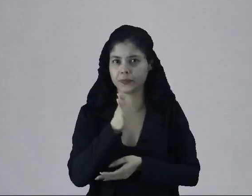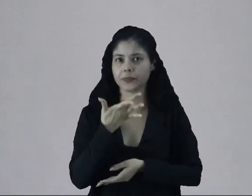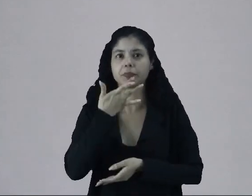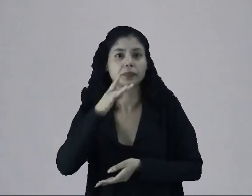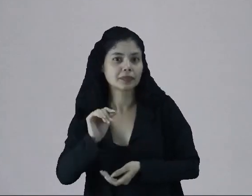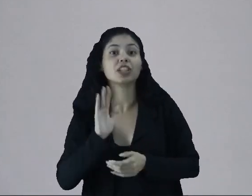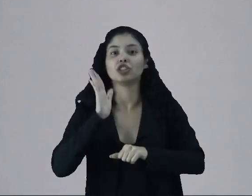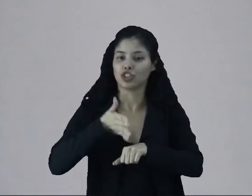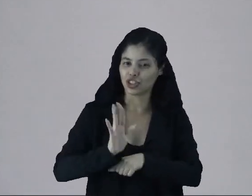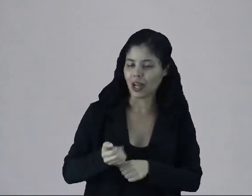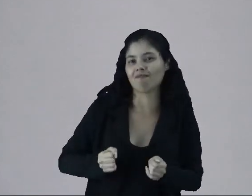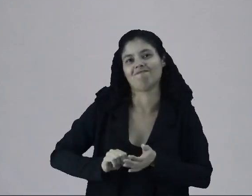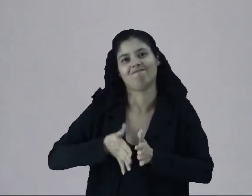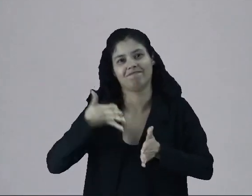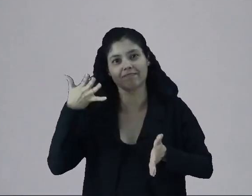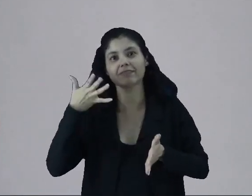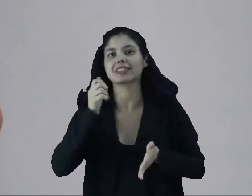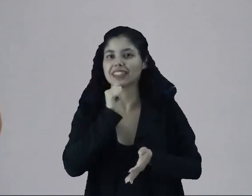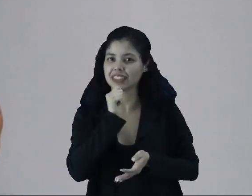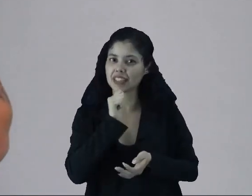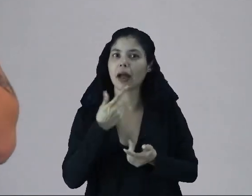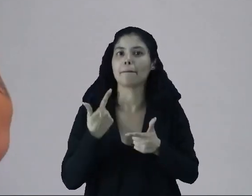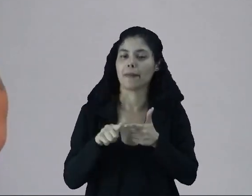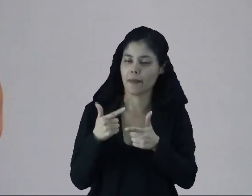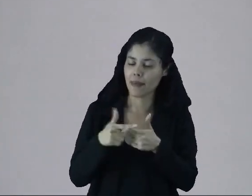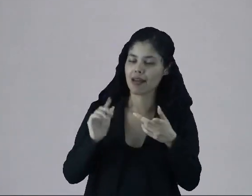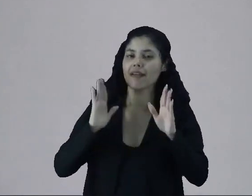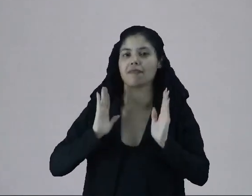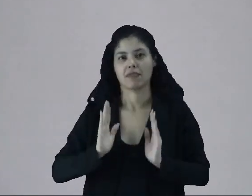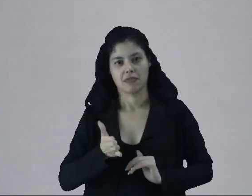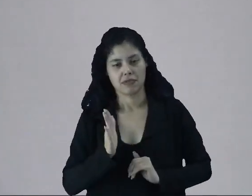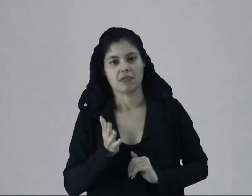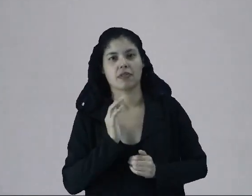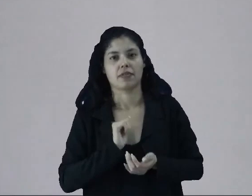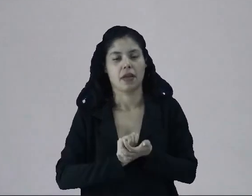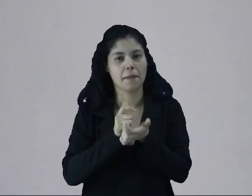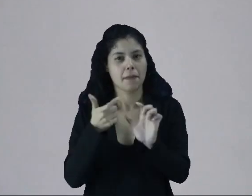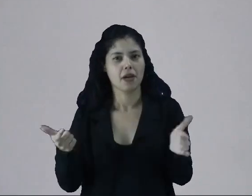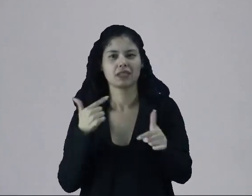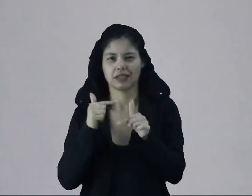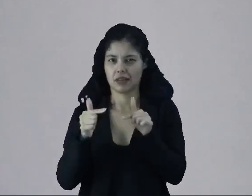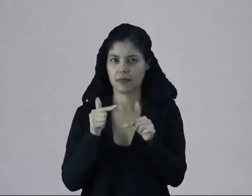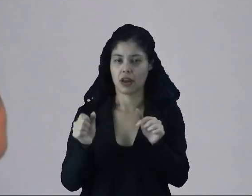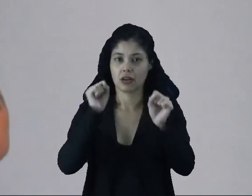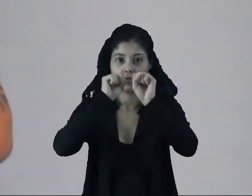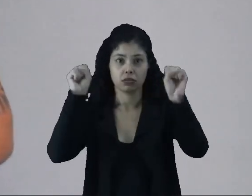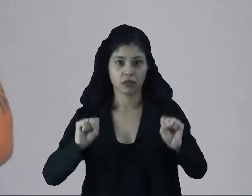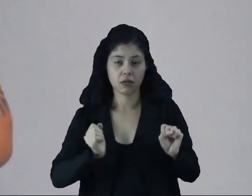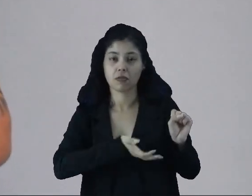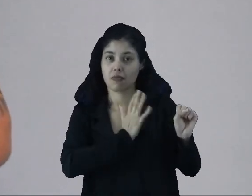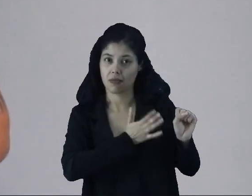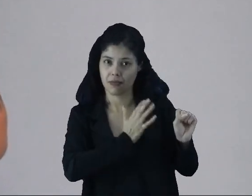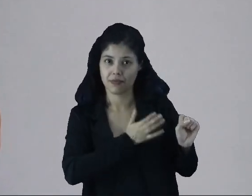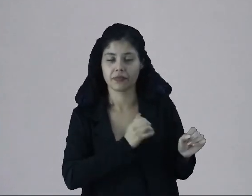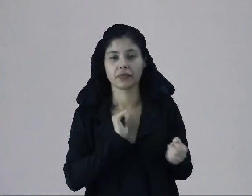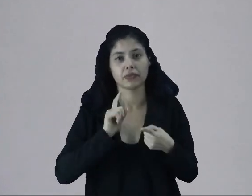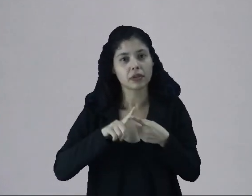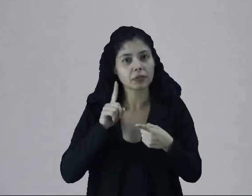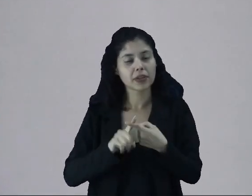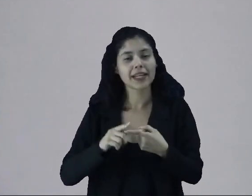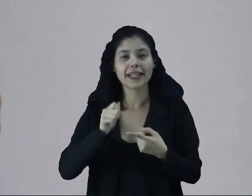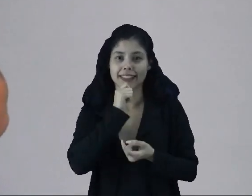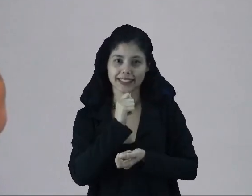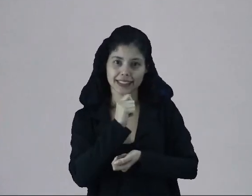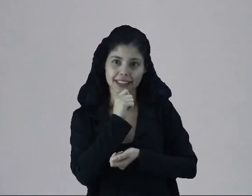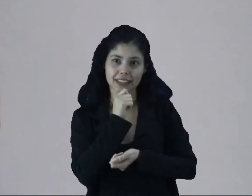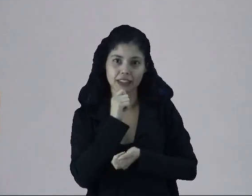em excesso já vai fazer o que? A constrição, né? A maior trabalho do teu sistema cardiovascular, porque essa concentração de